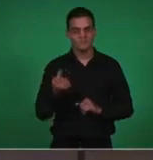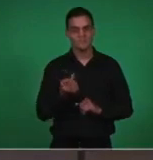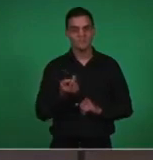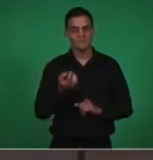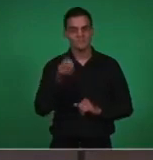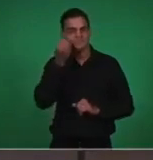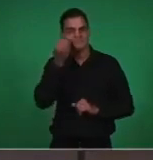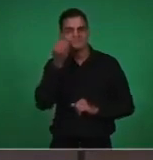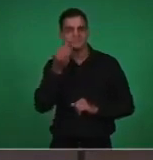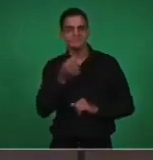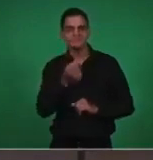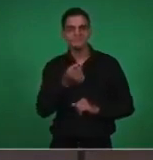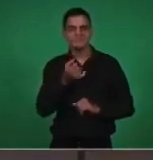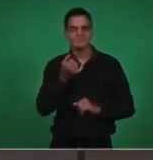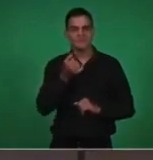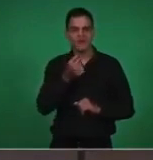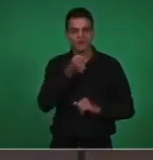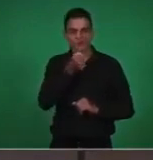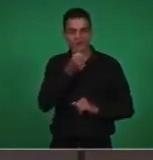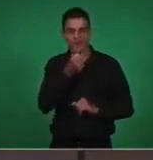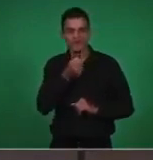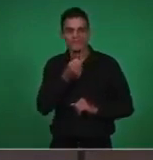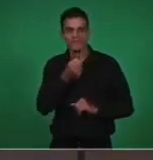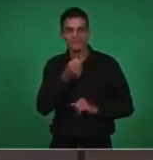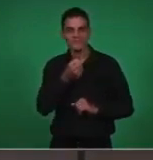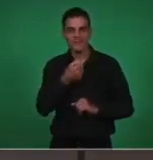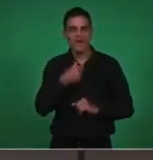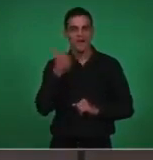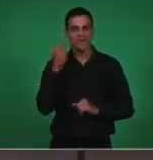Entendendo, tá sem som. Agora botou o som, por quê?